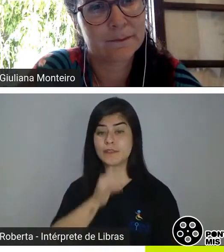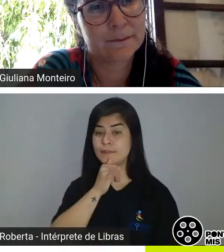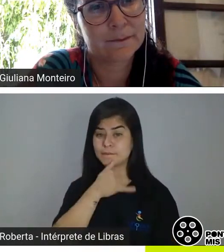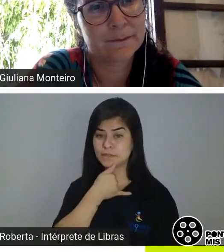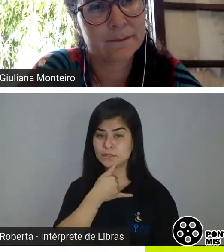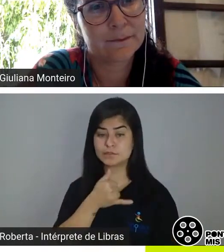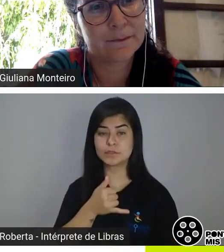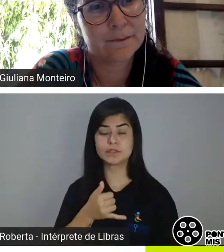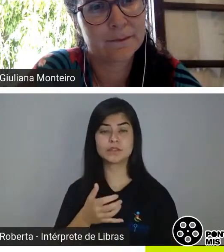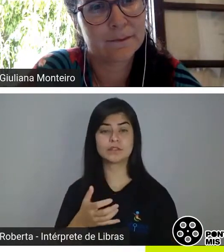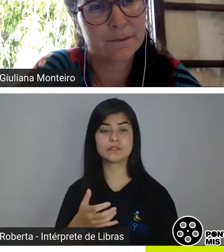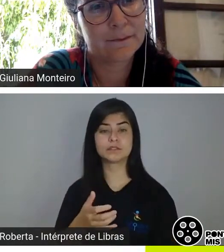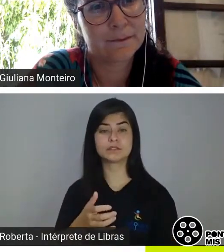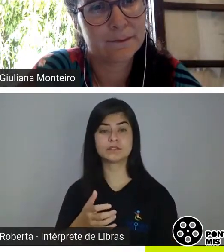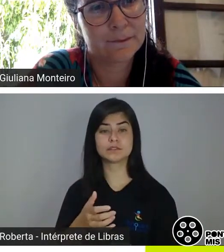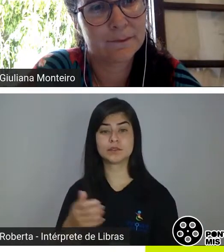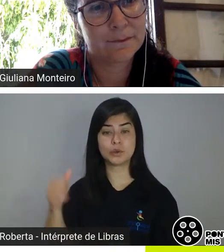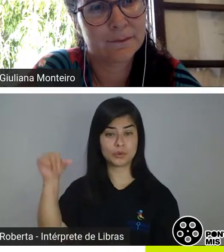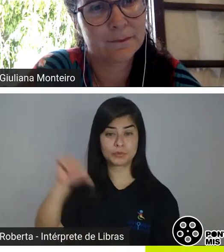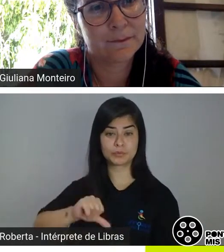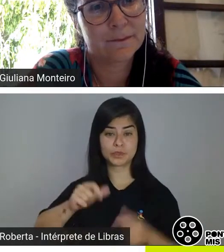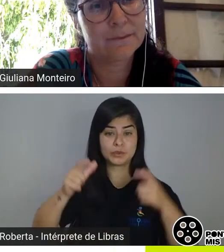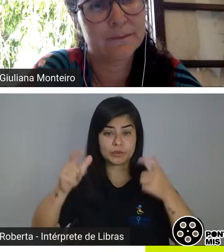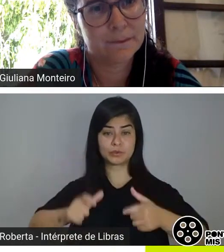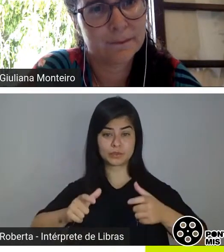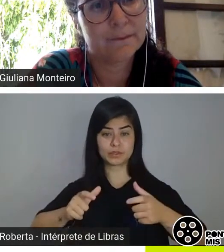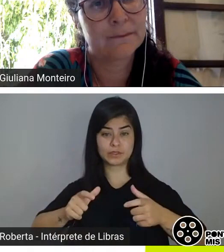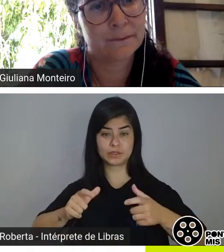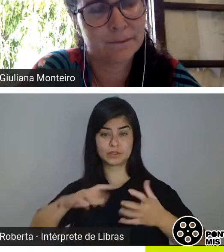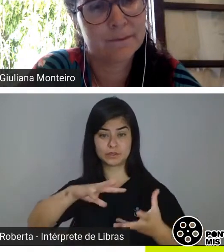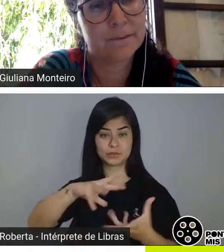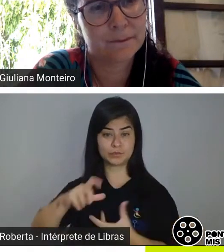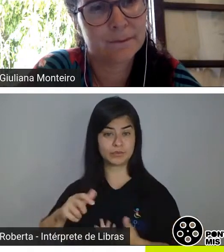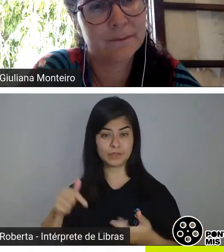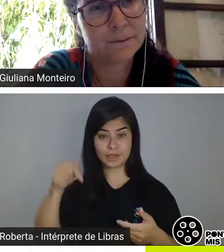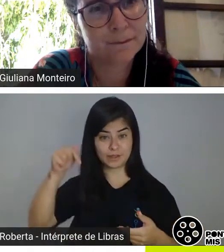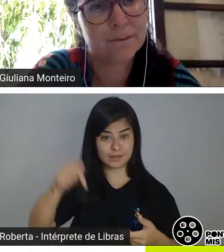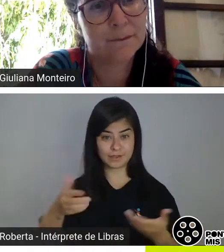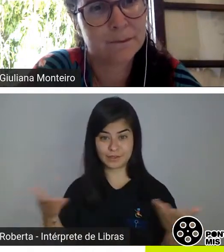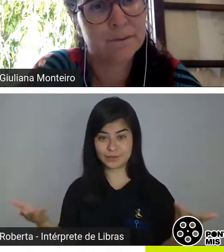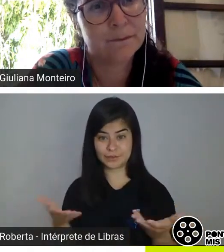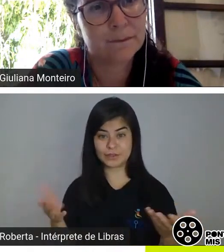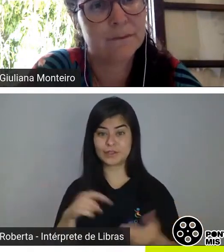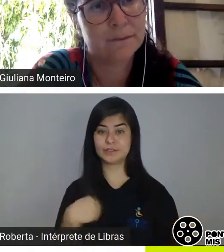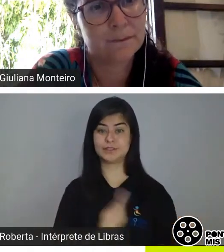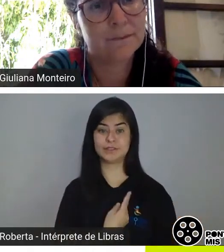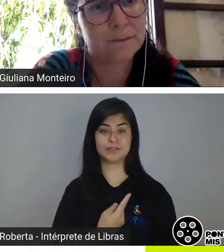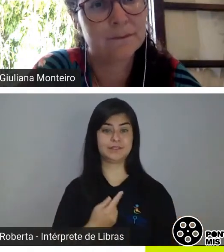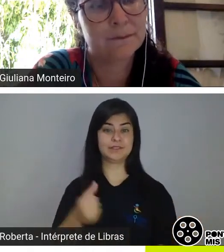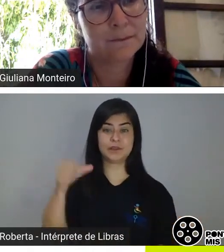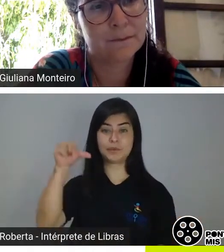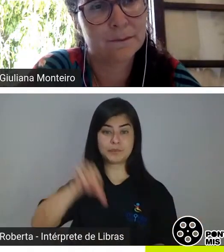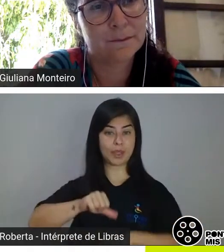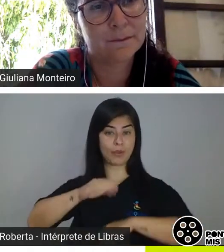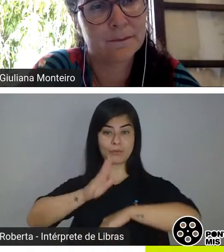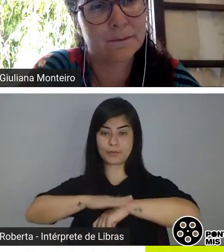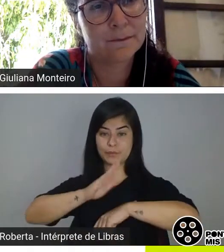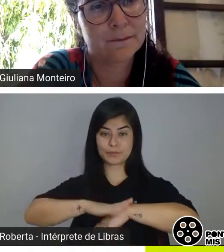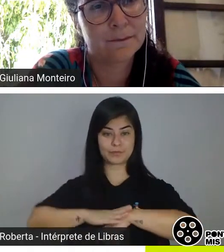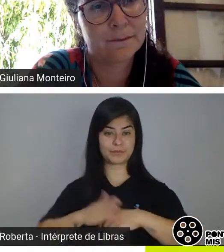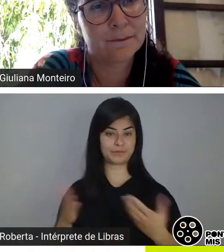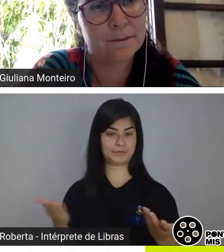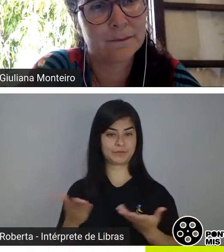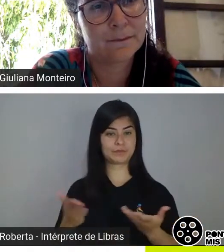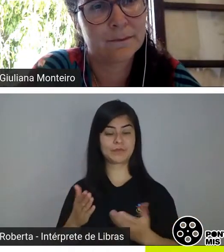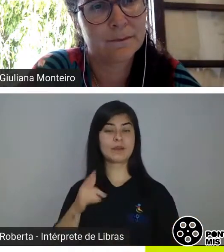infelizmente, citando o Gil, ao contrário, o pior lugar do mundo é aqui e agora. É assim, estamos no pior lugar na pior hora, né? Os